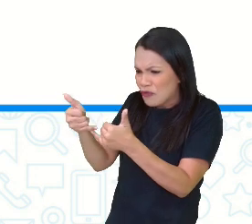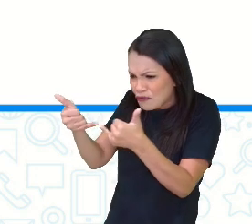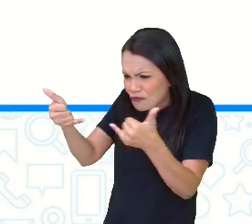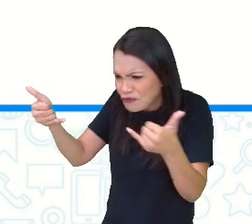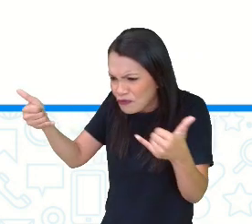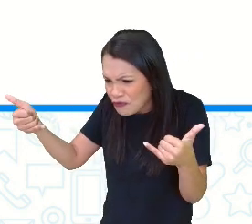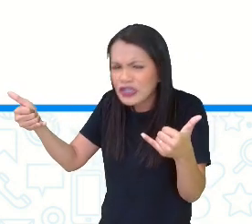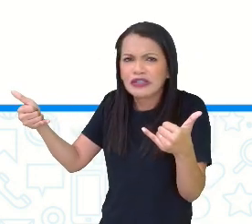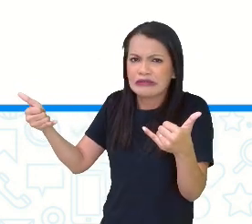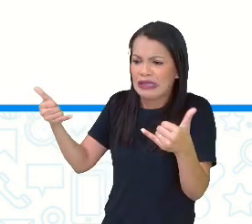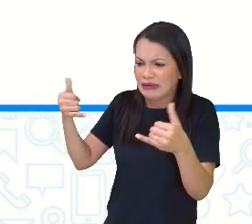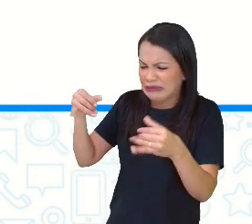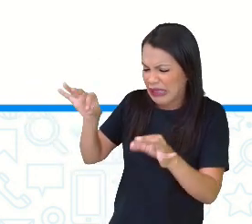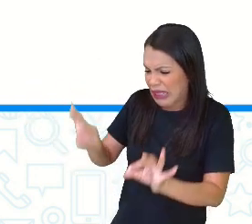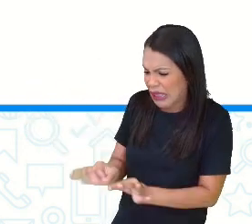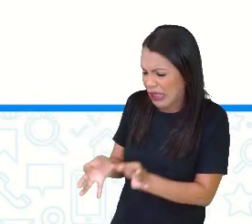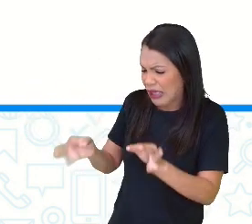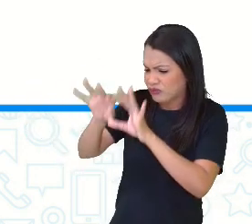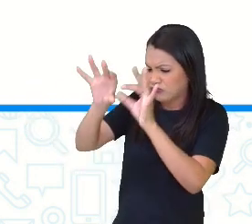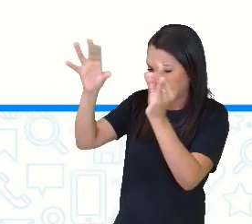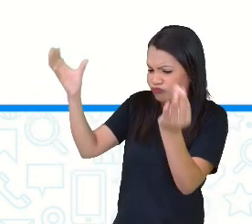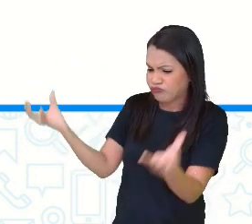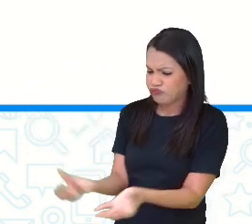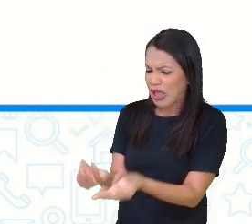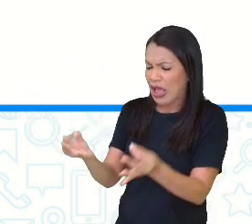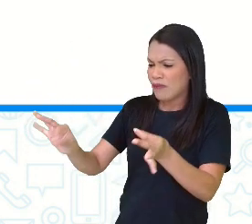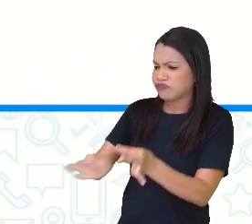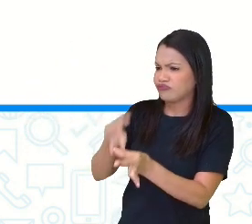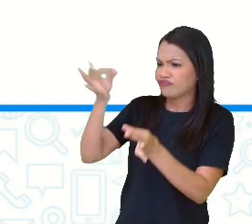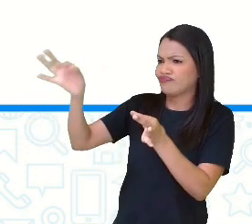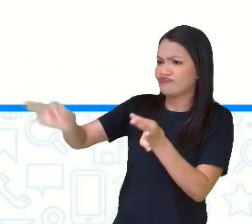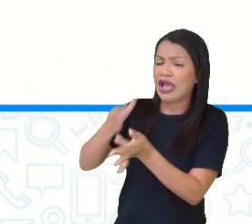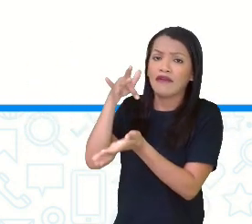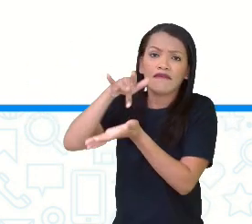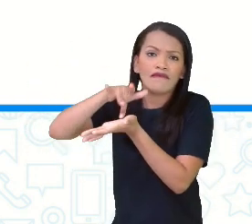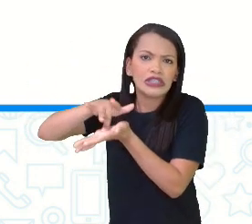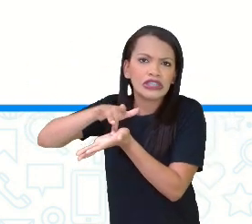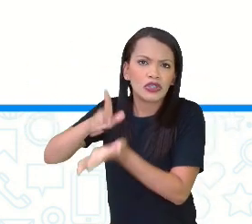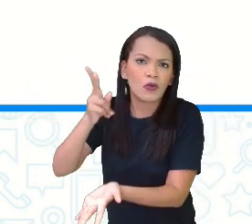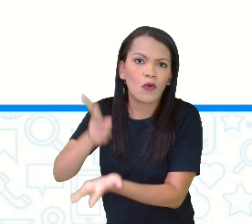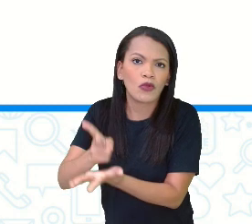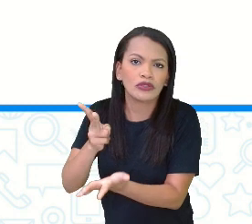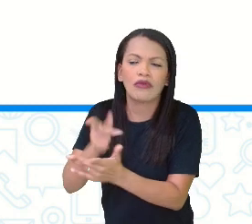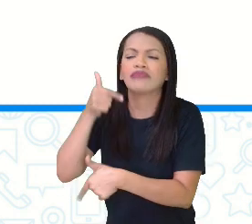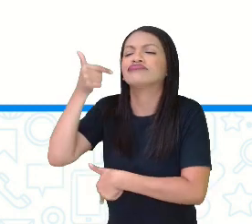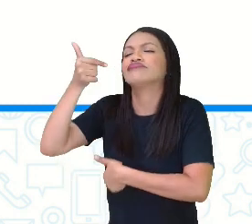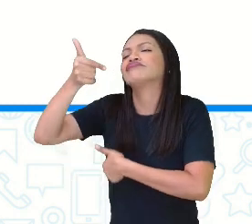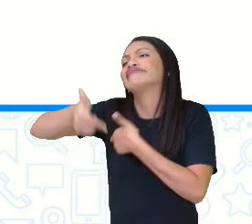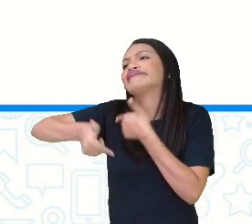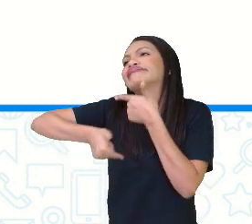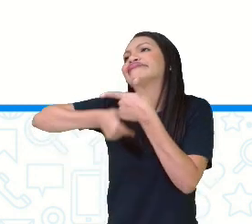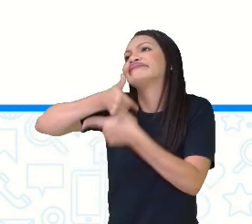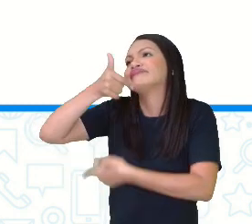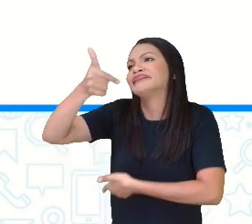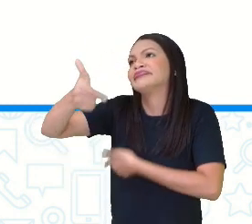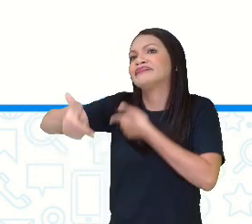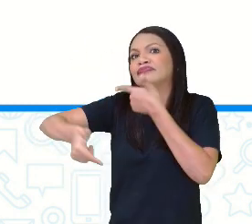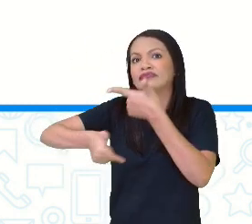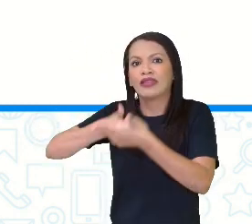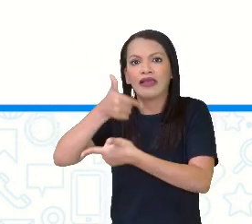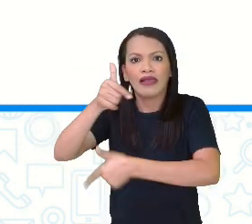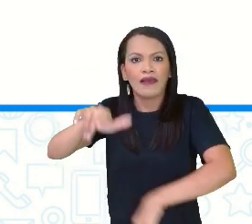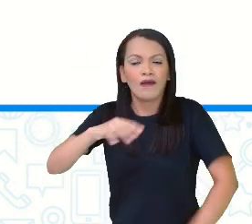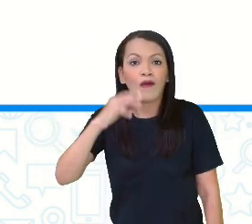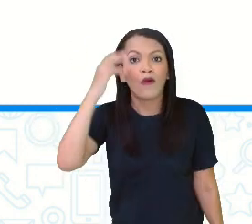colocado no tear, embora eles fingissem continuar trabalhando apressadamente. Passado algum tempo, o